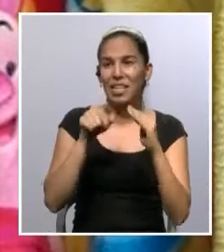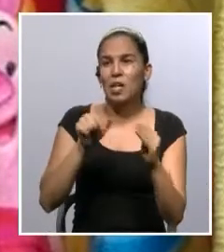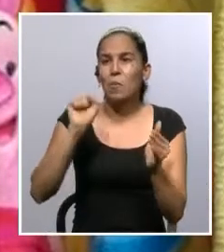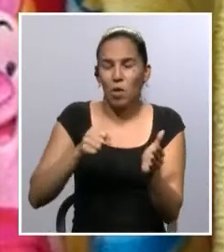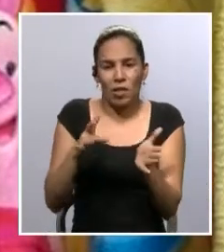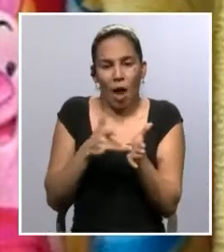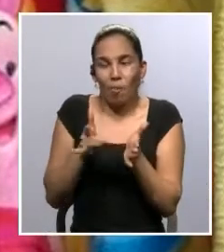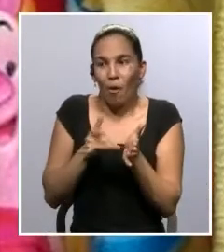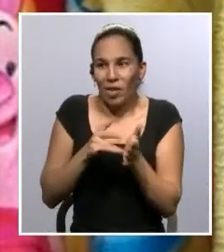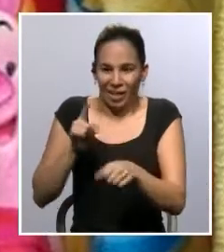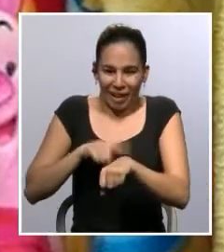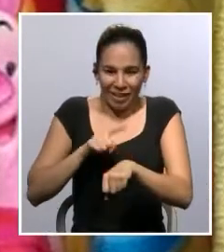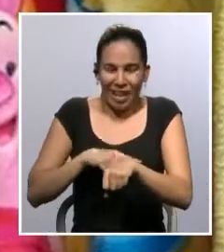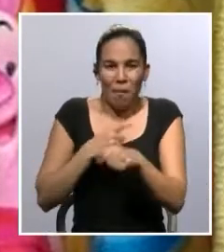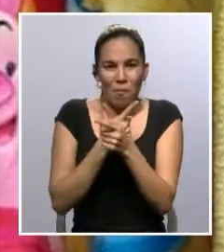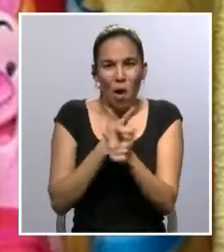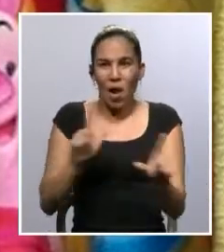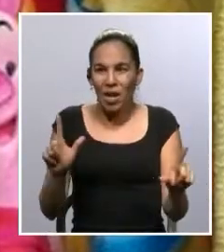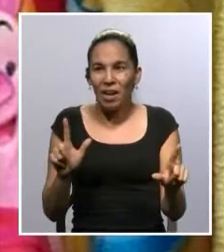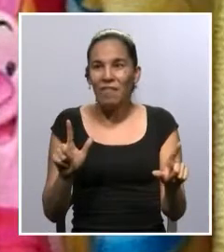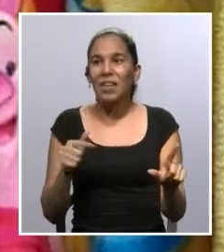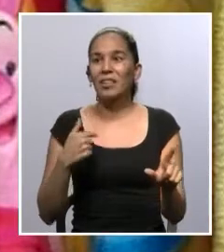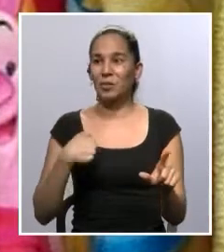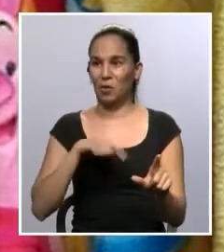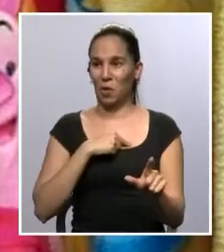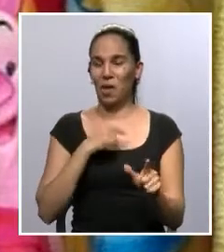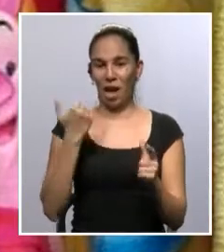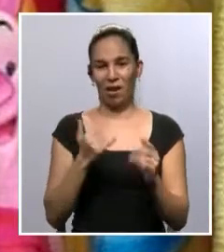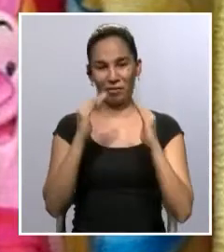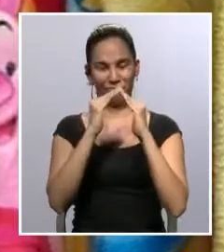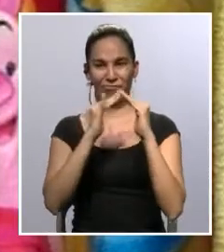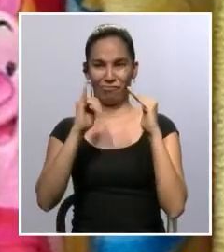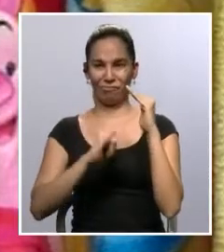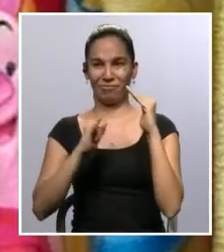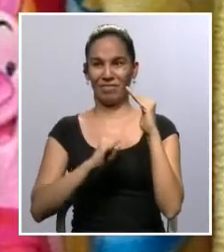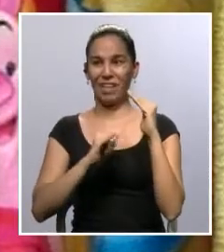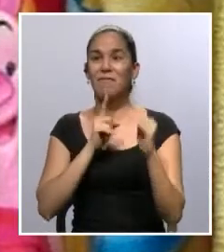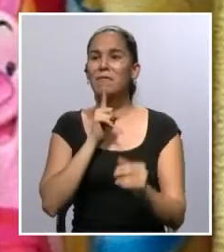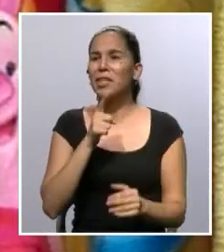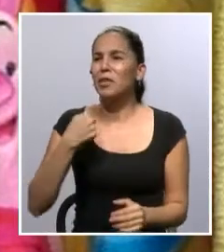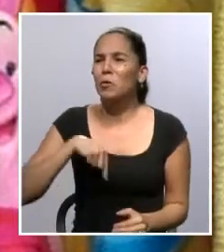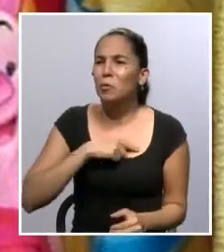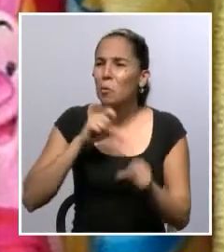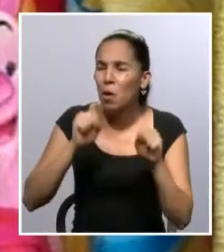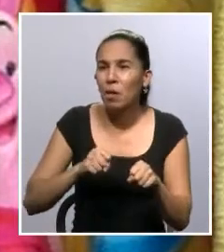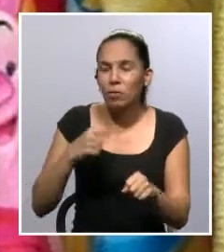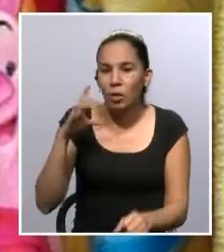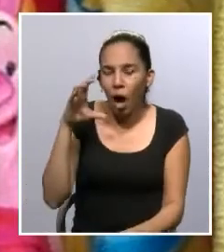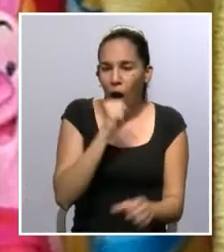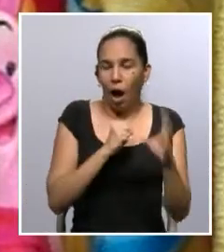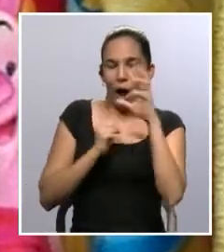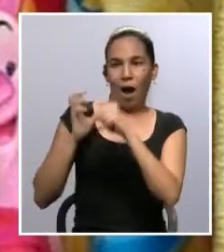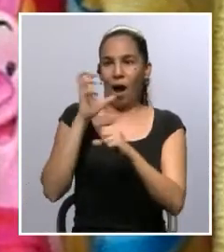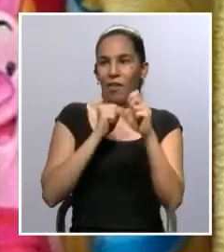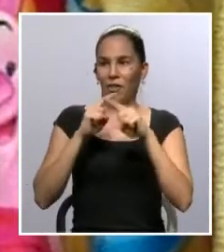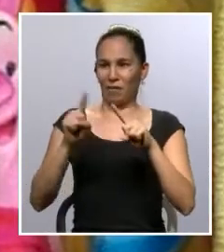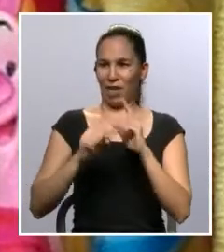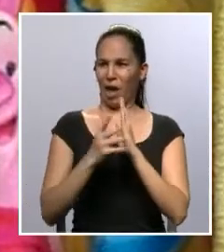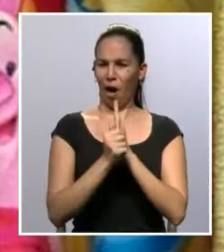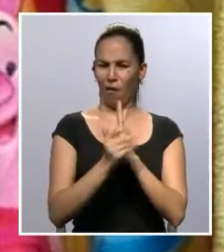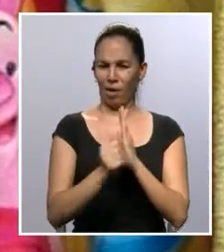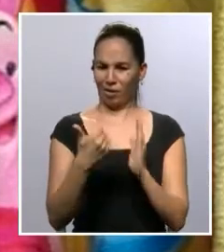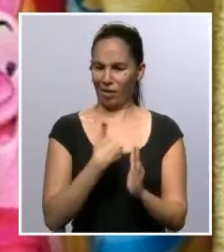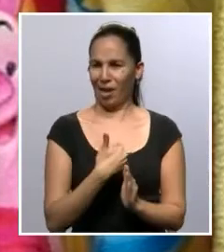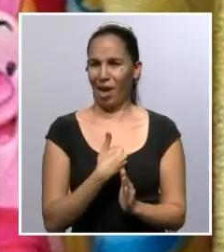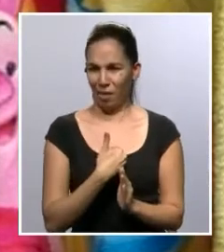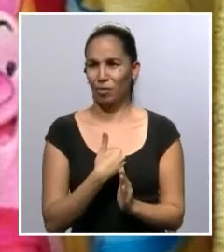nós aproveitando o tempo livre que nós temos nesta quarentena. A verdade é que nós podemos descobrir muitos talentos ocultos que